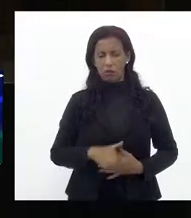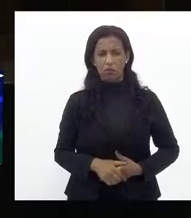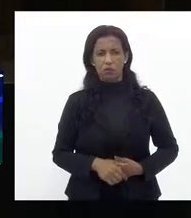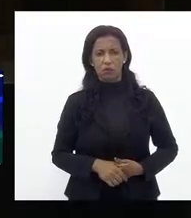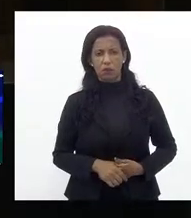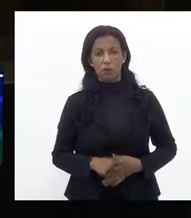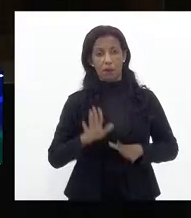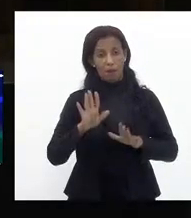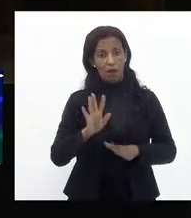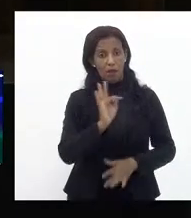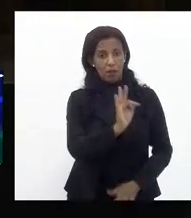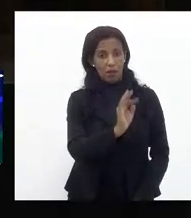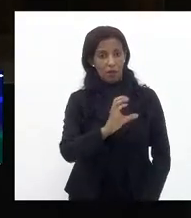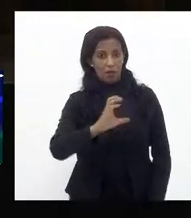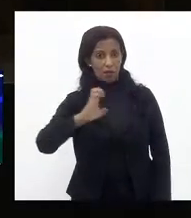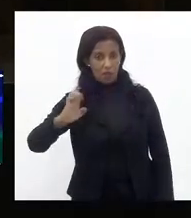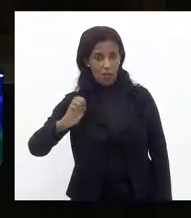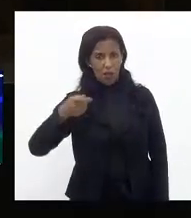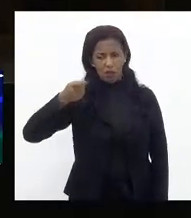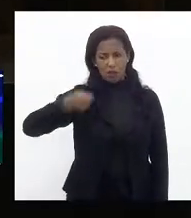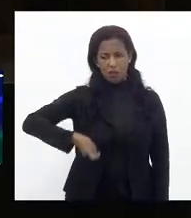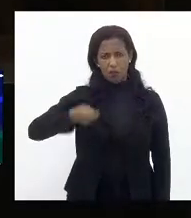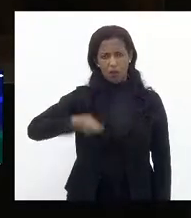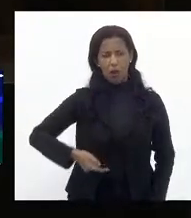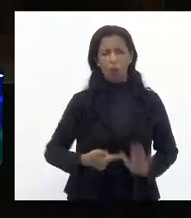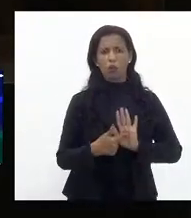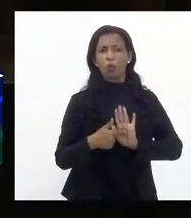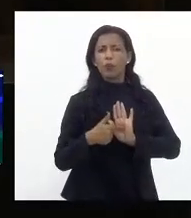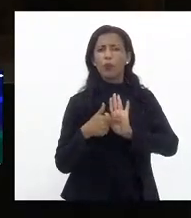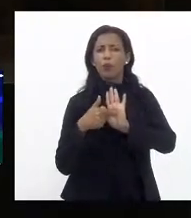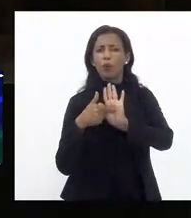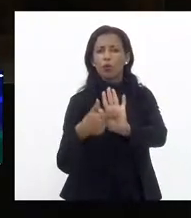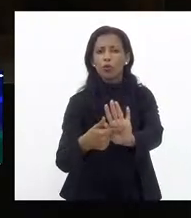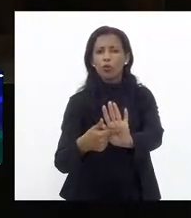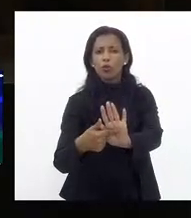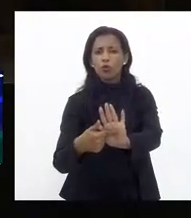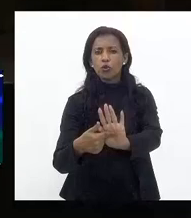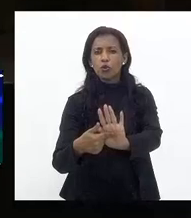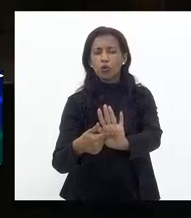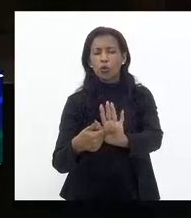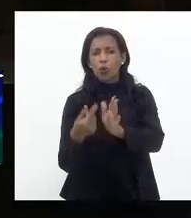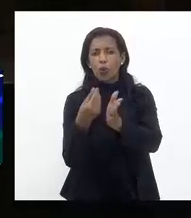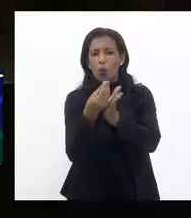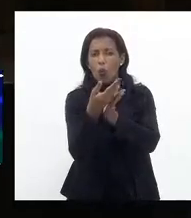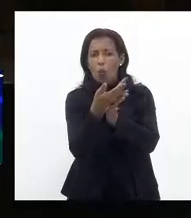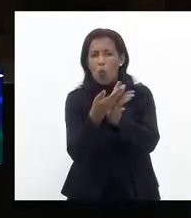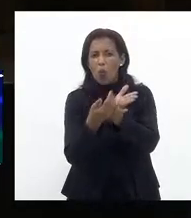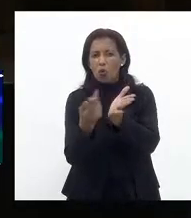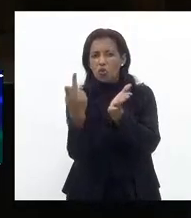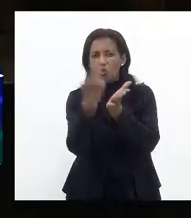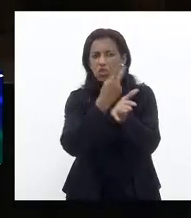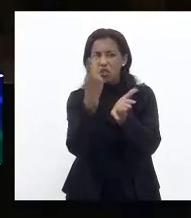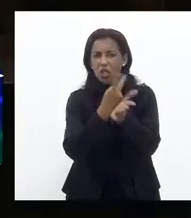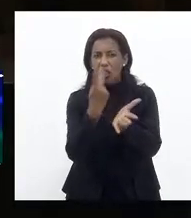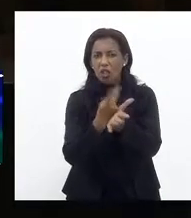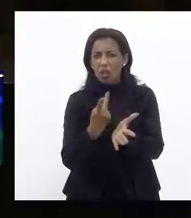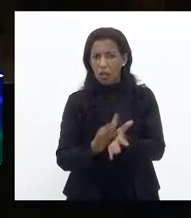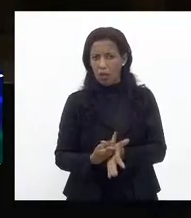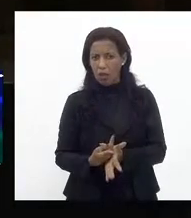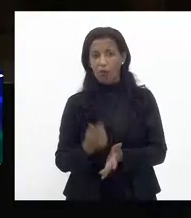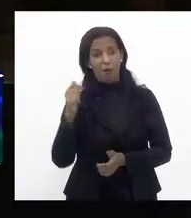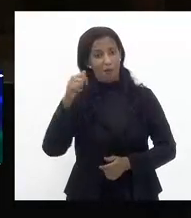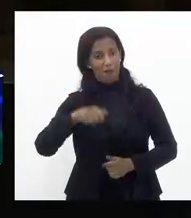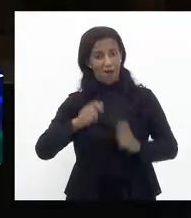o Tribunal de Contas do Estado mostrou uma gama de indícios de irregularidade. Mas